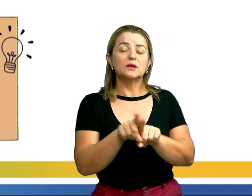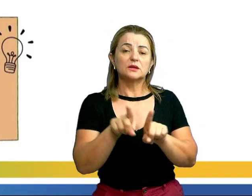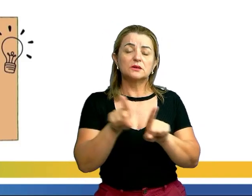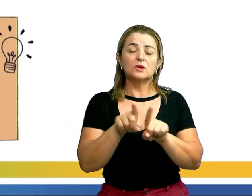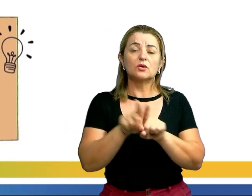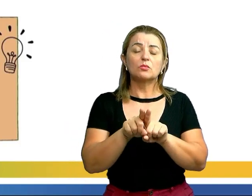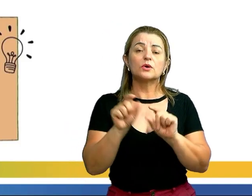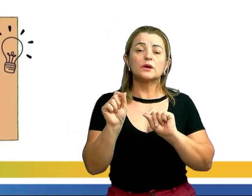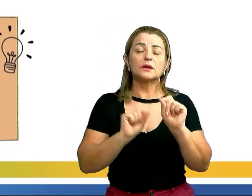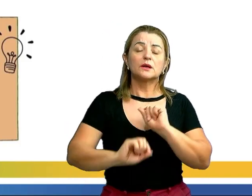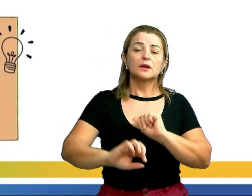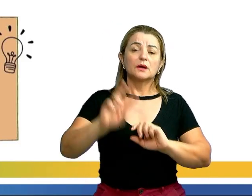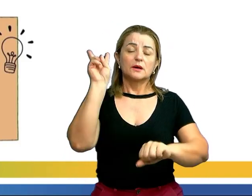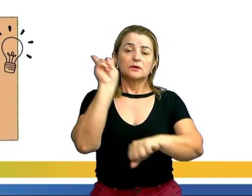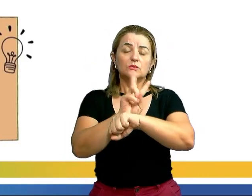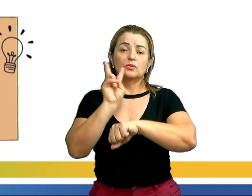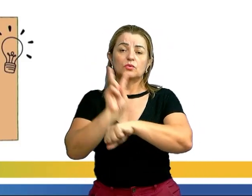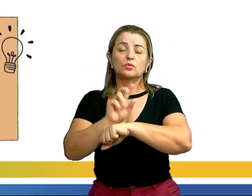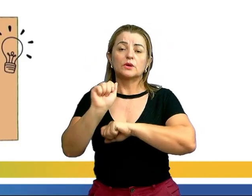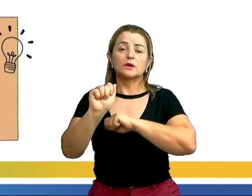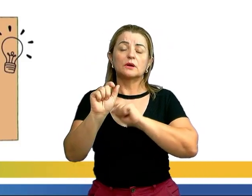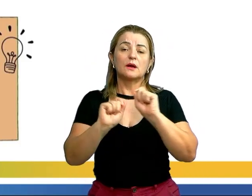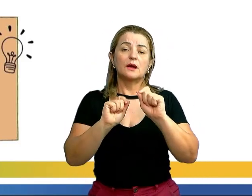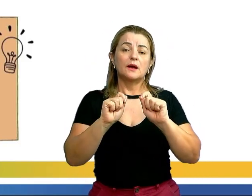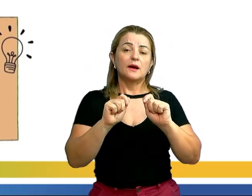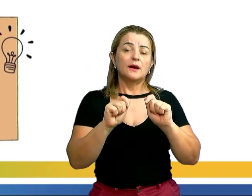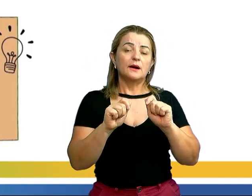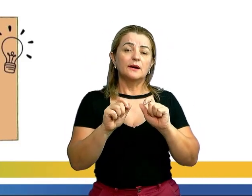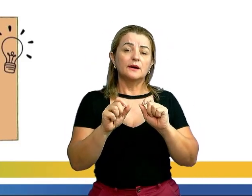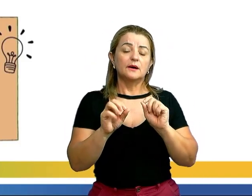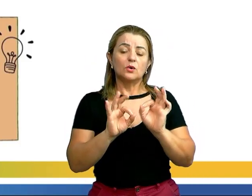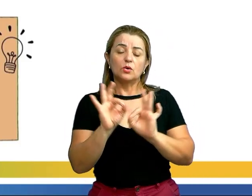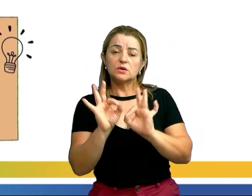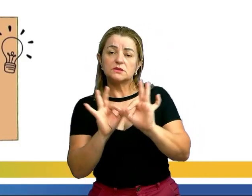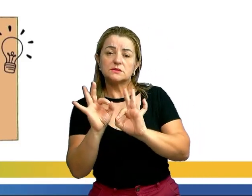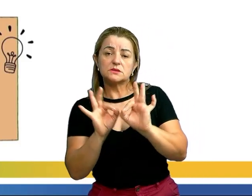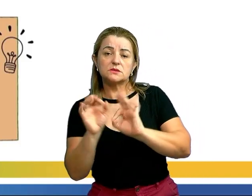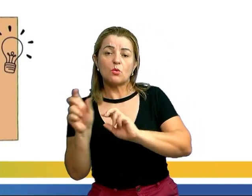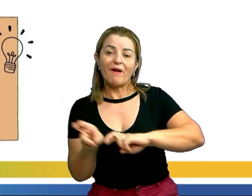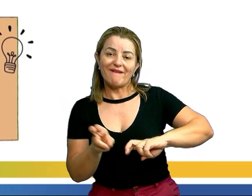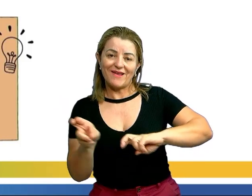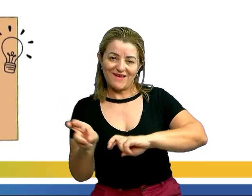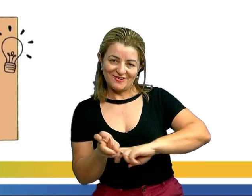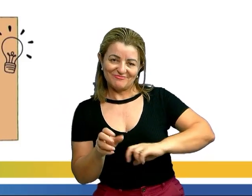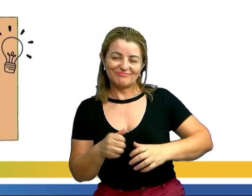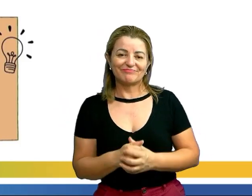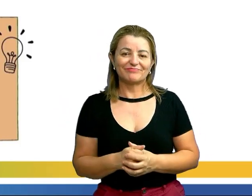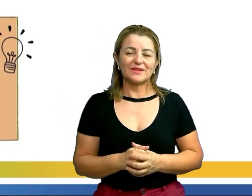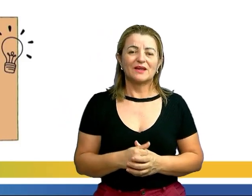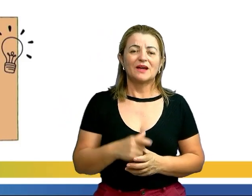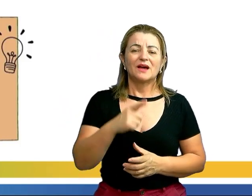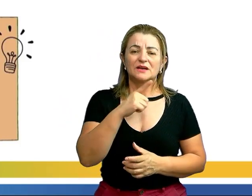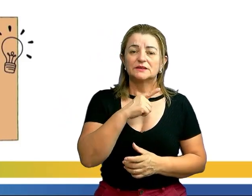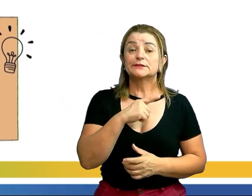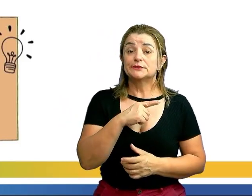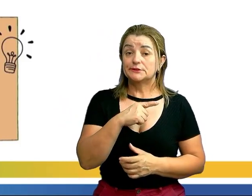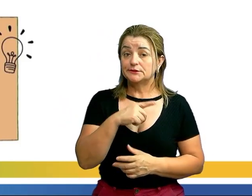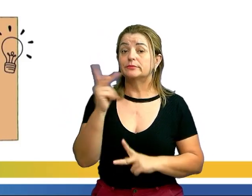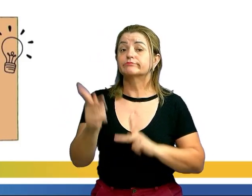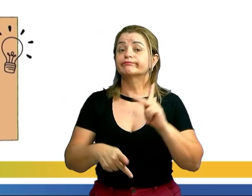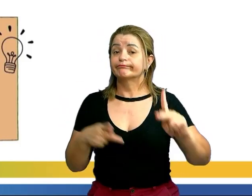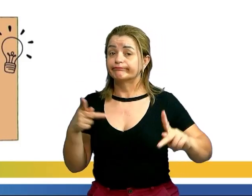a reforma agrária, né, a desdistribuição de terras. E isso vai trazer, pessoal, muito desagrado